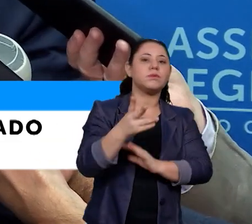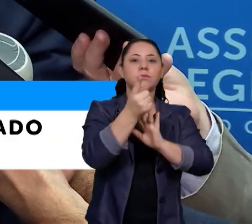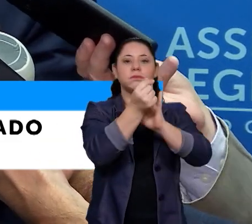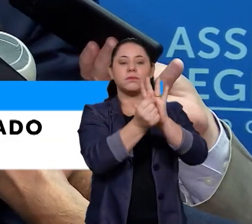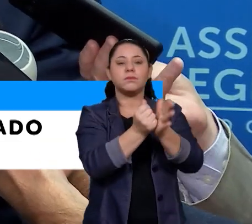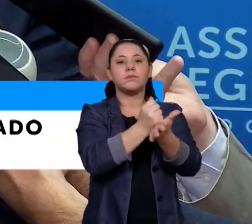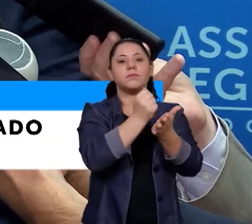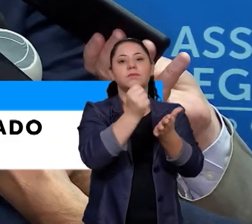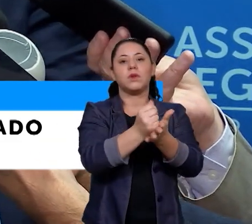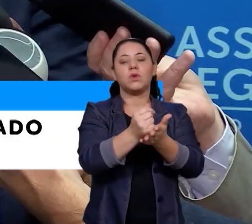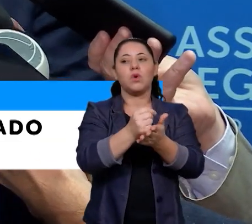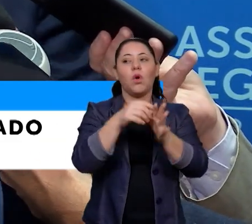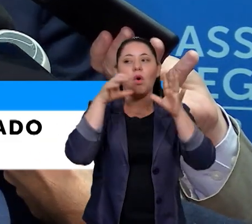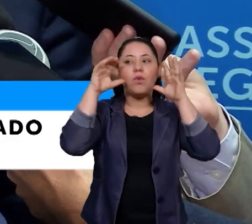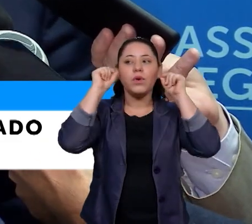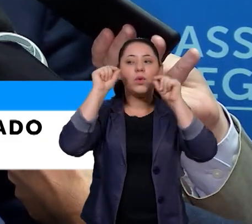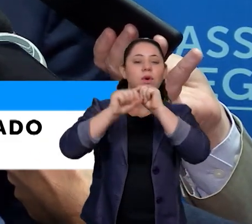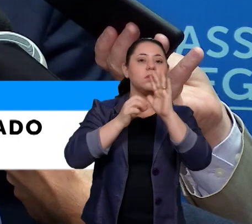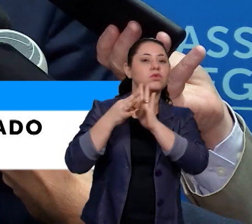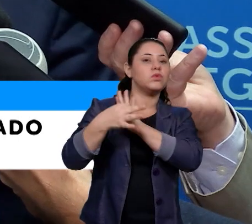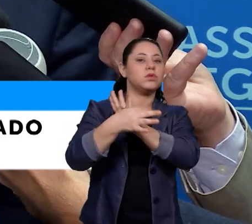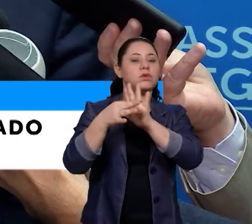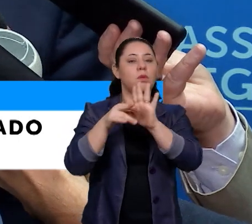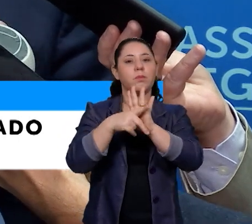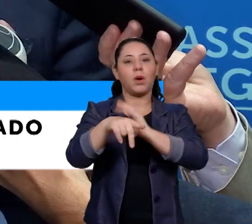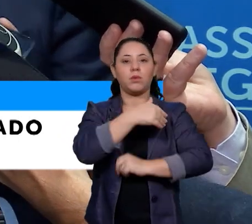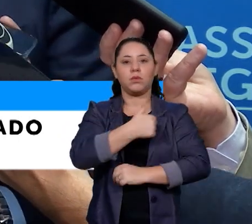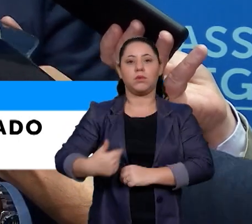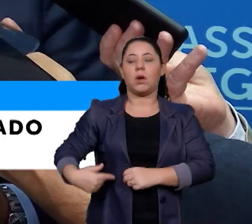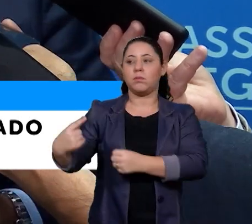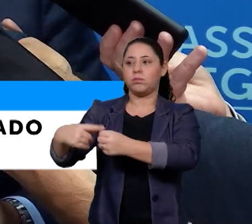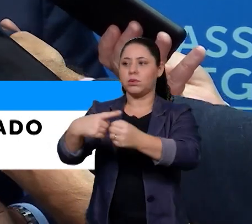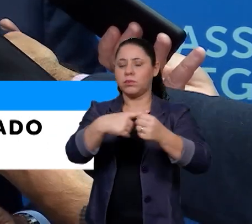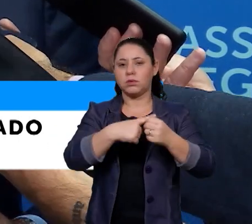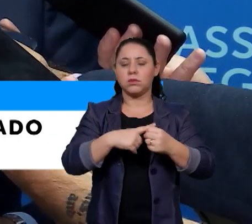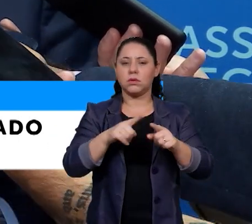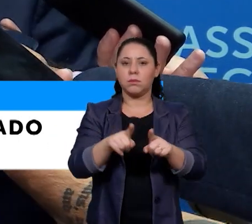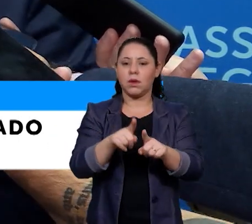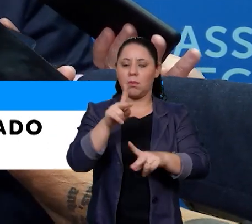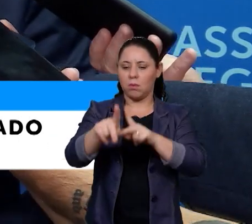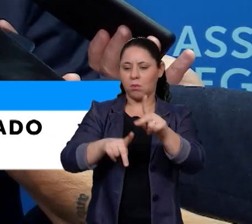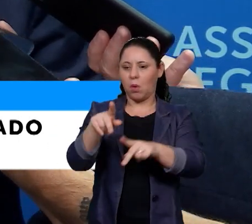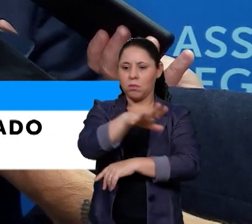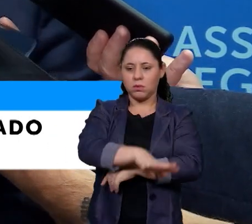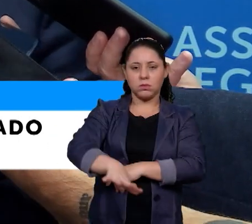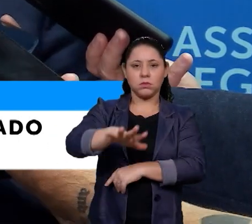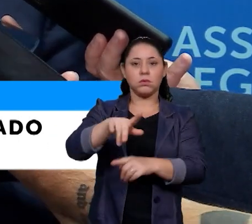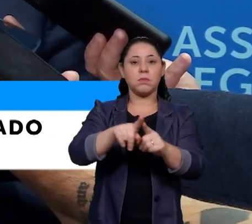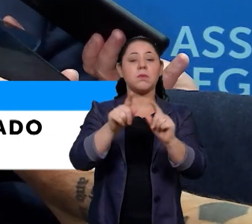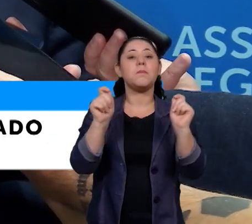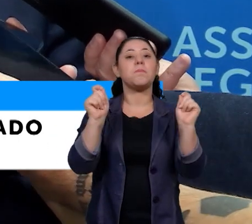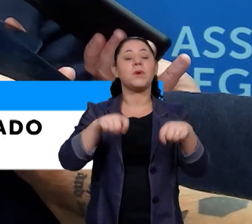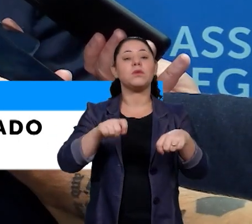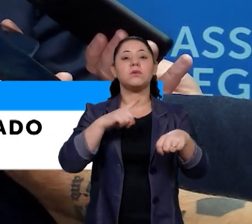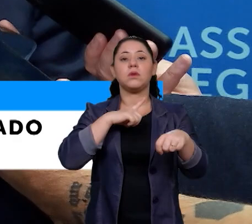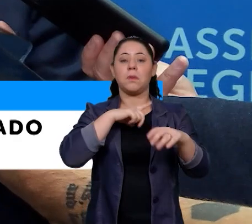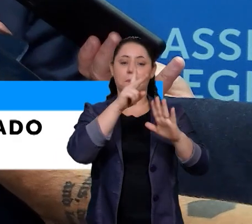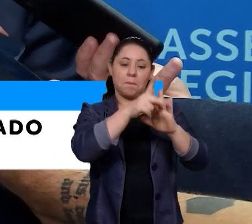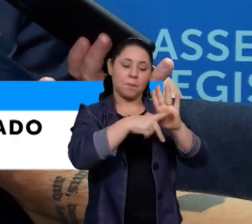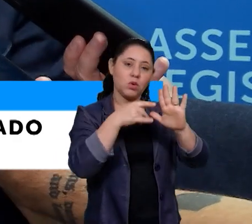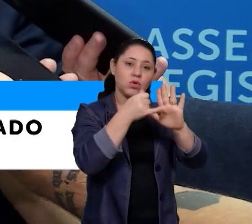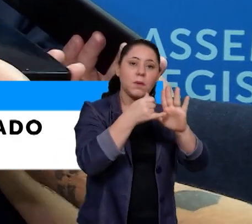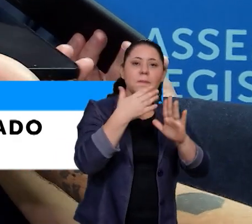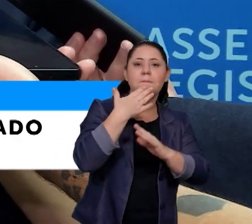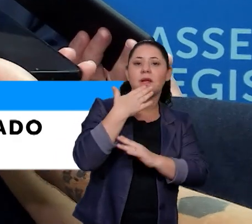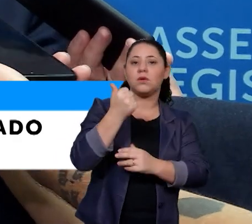nova licitação e ouvir contribuições não só do governo, mas dos municípios interessados, da população de maneira geral, para que a gente possa